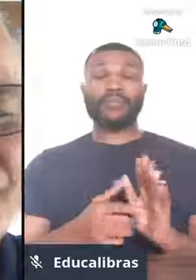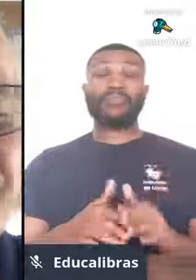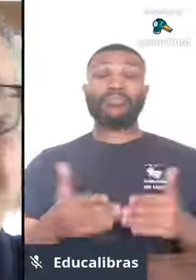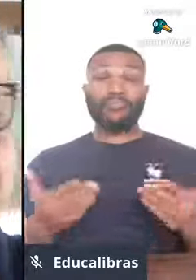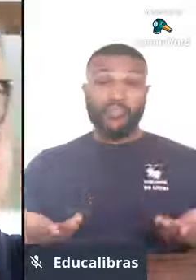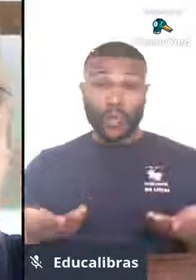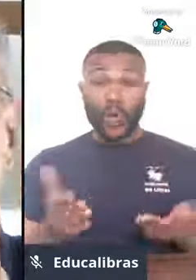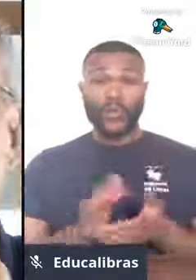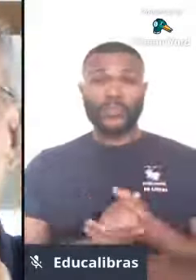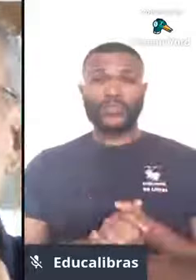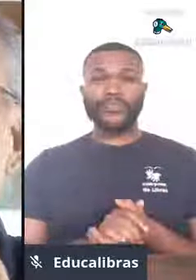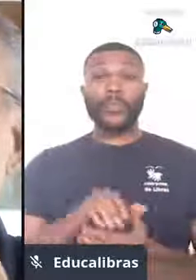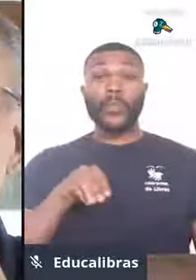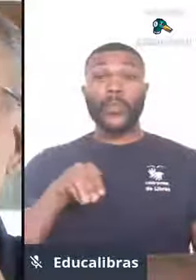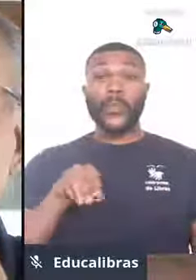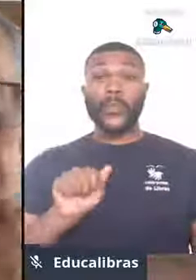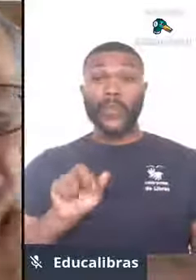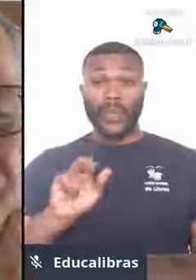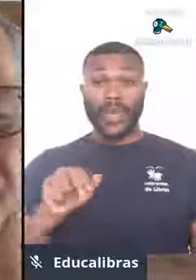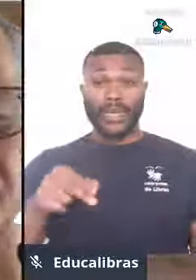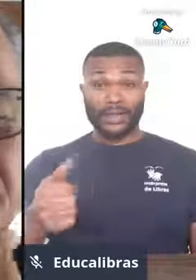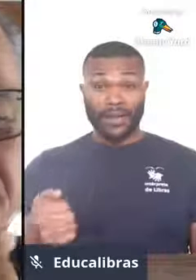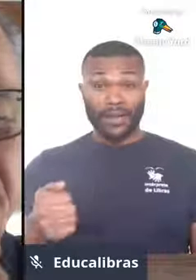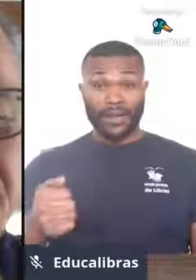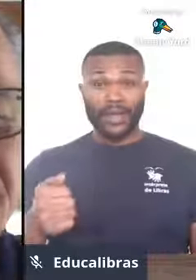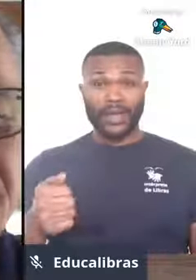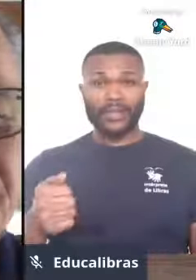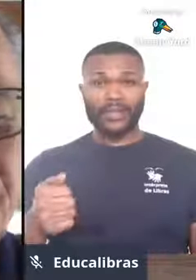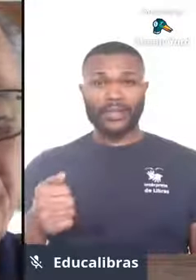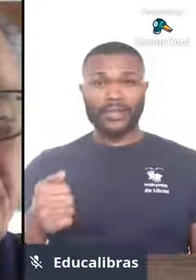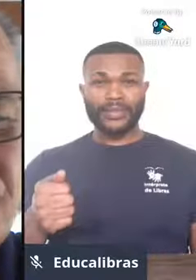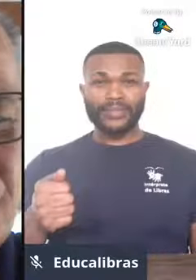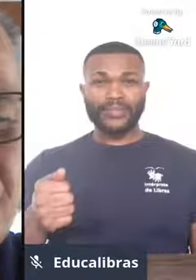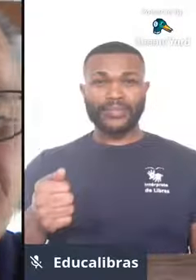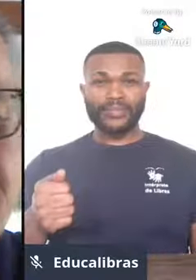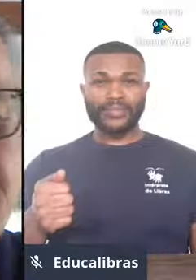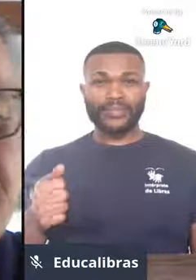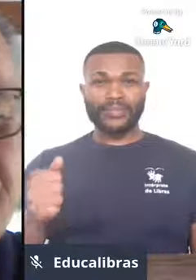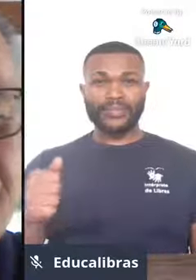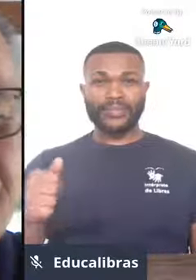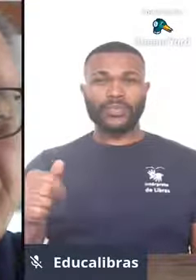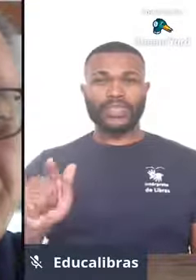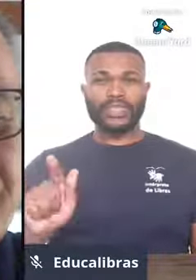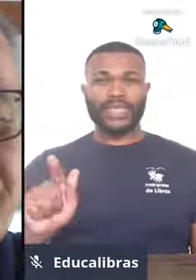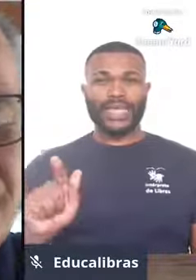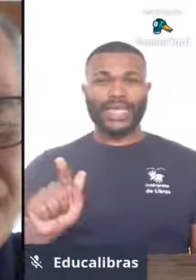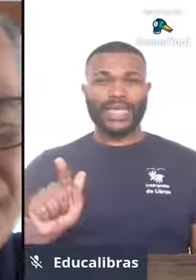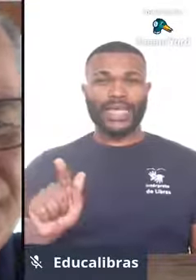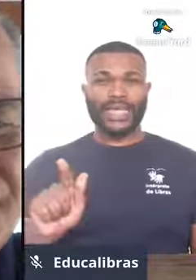A Mariana Romashka, Greco-Romashka, ou seja, um montão de gente aqui